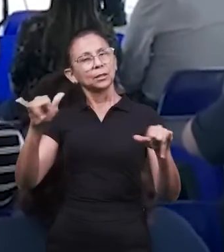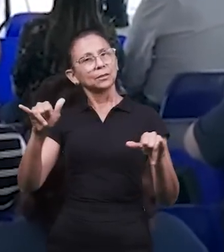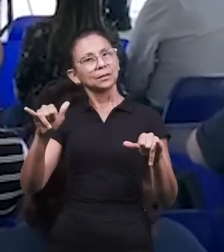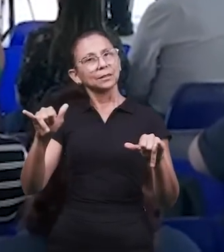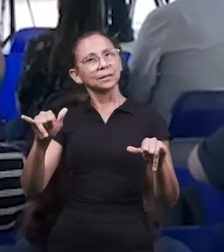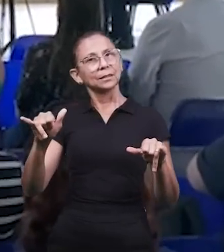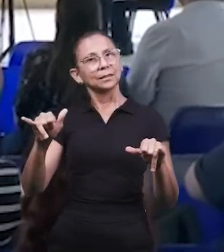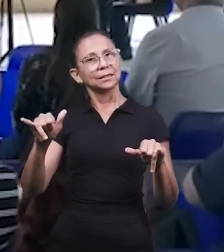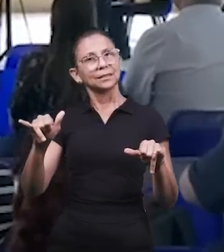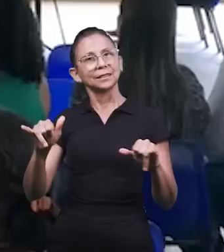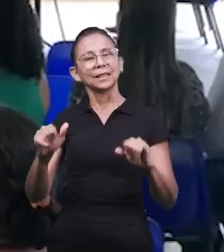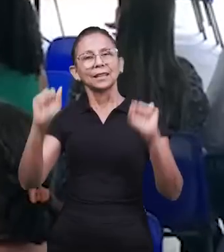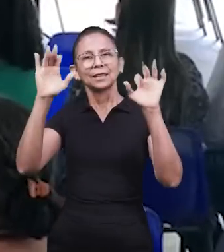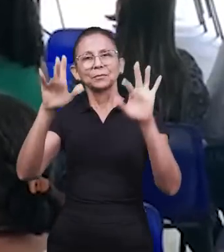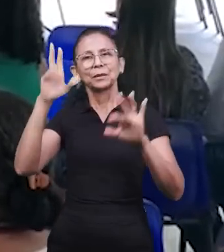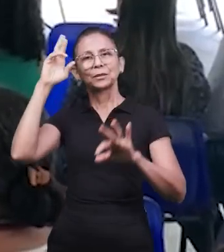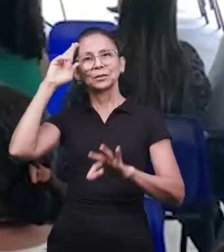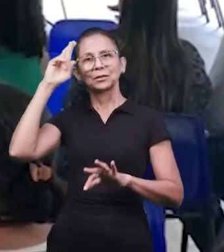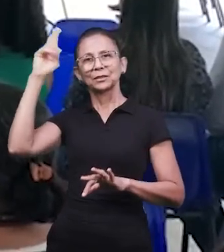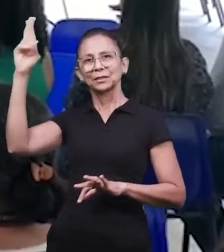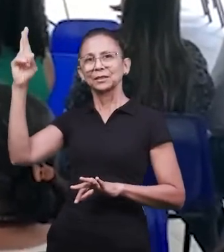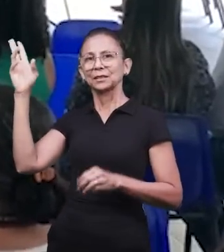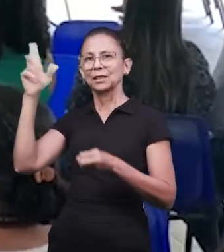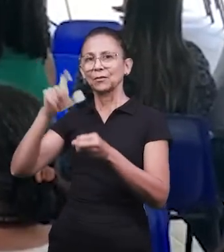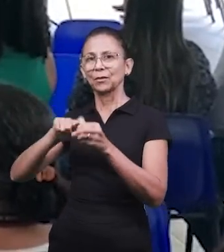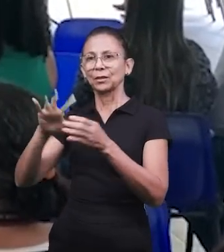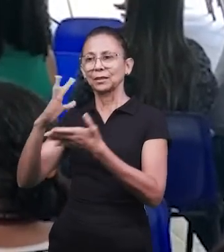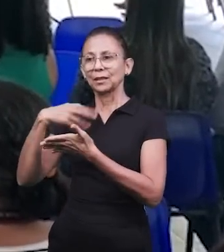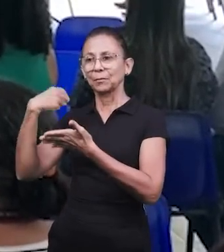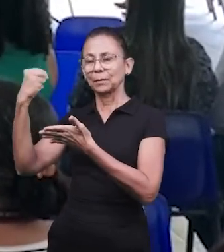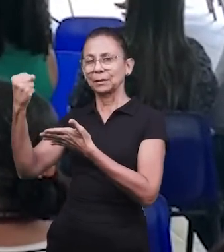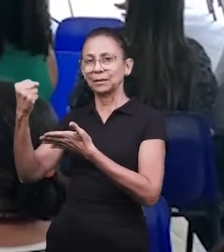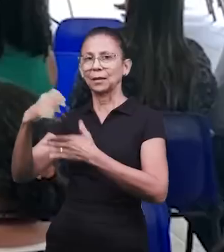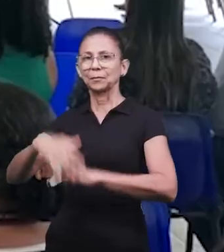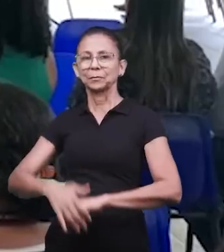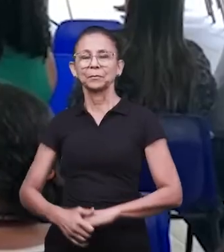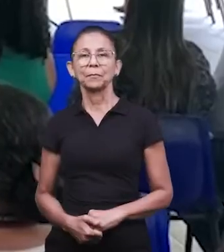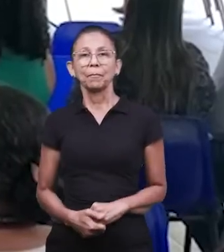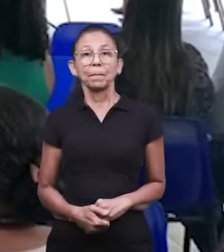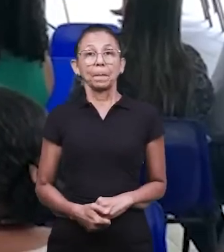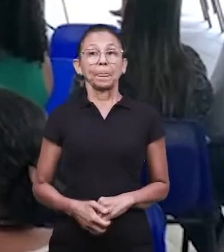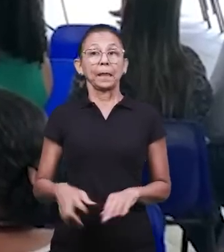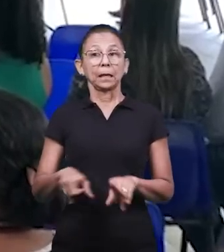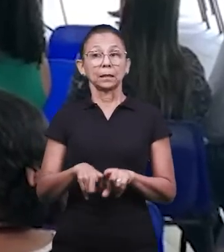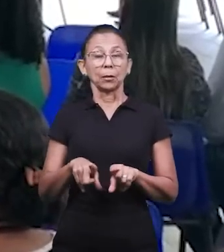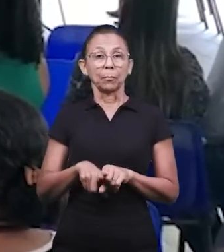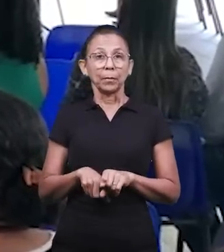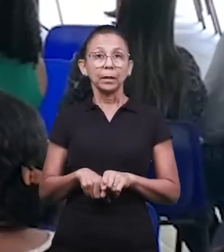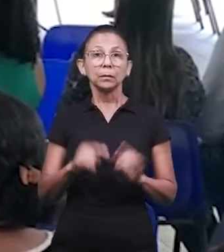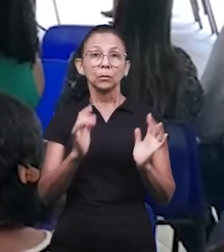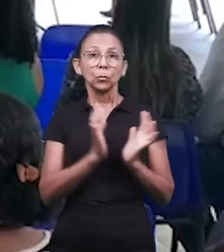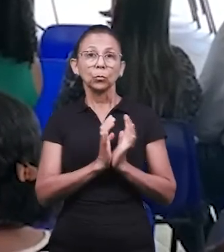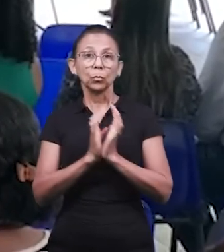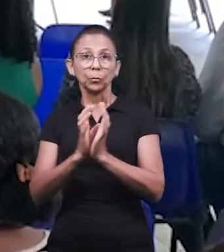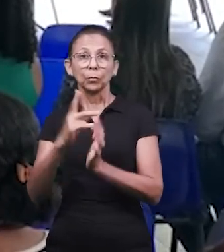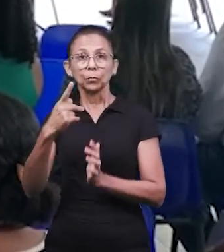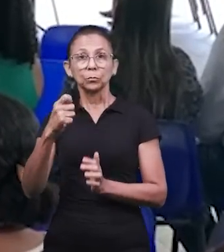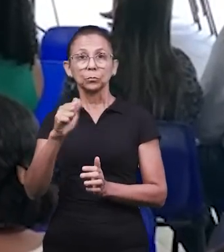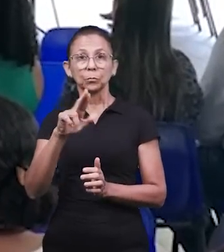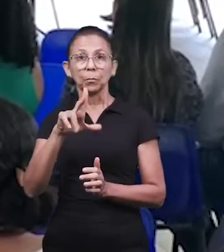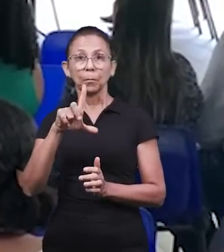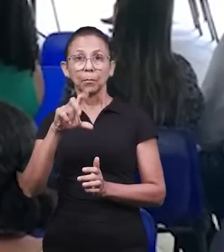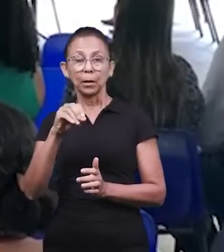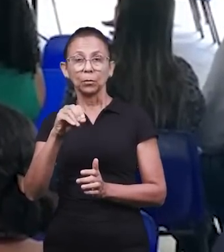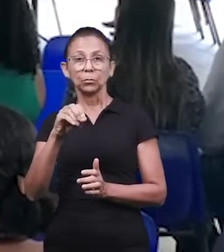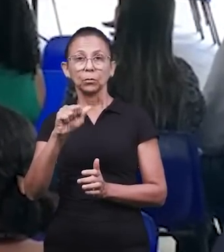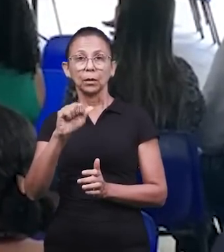no nosso meio e a vinda dele para nos arrebatar. E os irmãos de Paulo Afonso que estiveram lá foram por uma orientação do Senhor. O